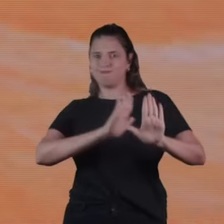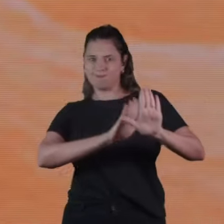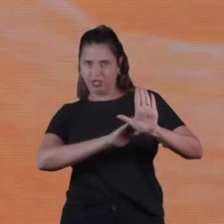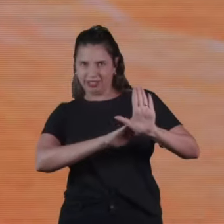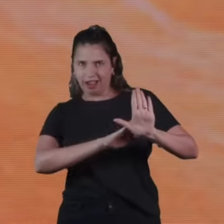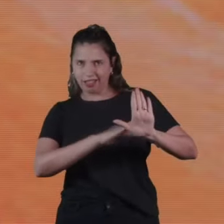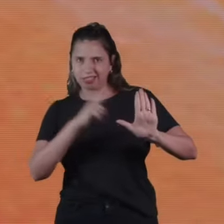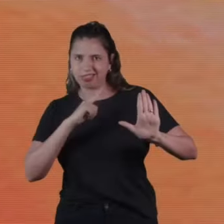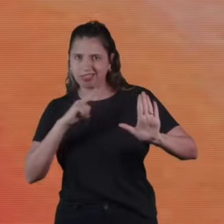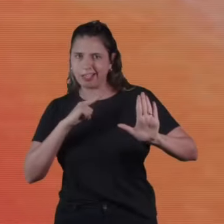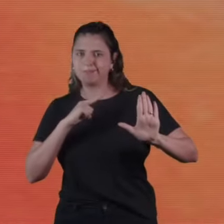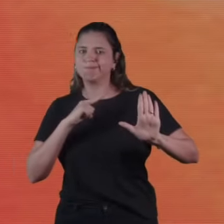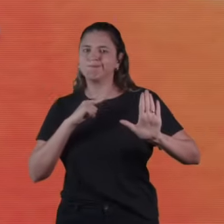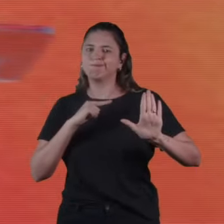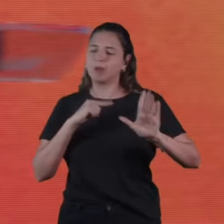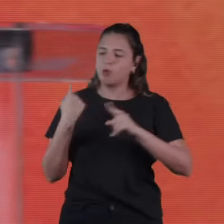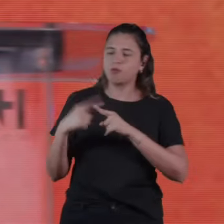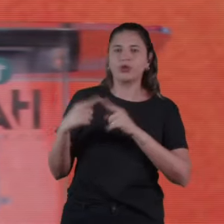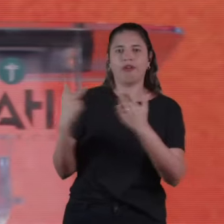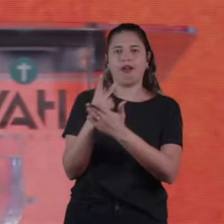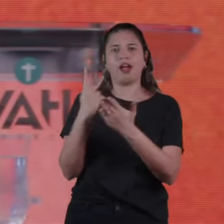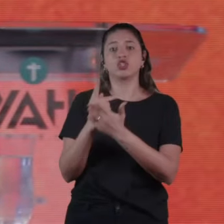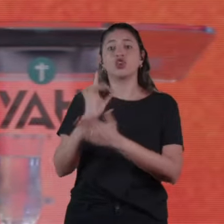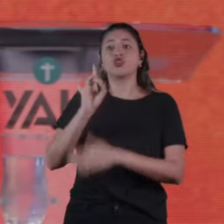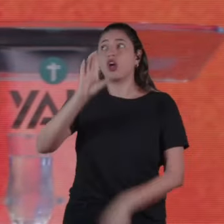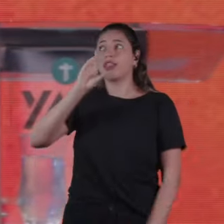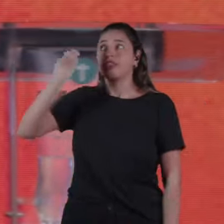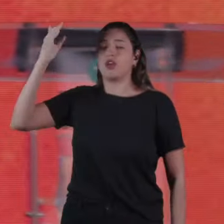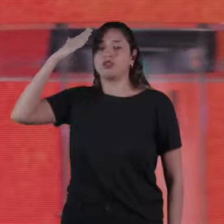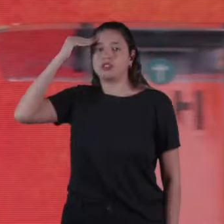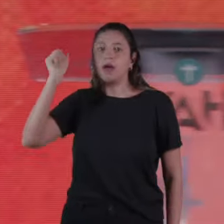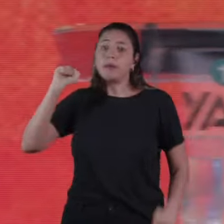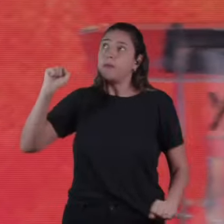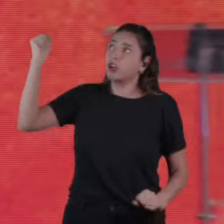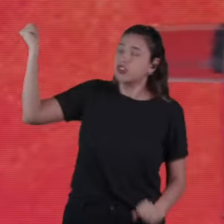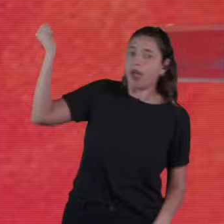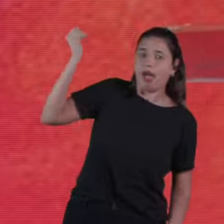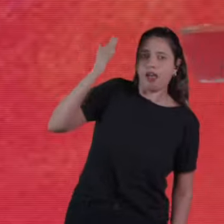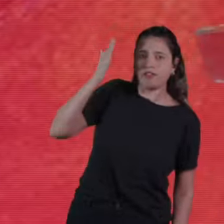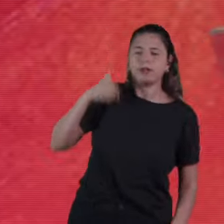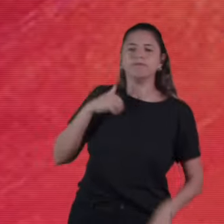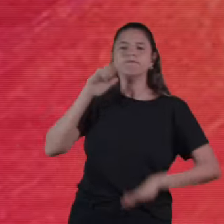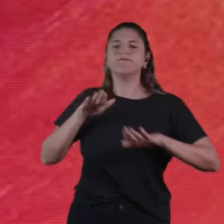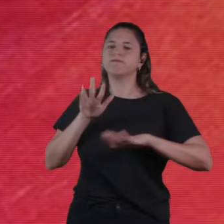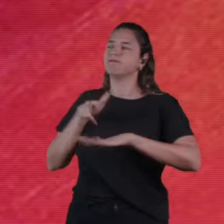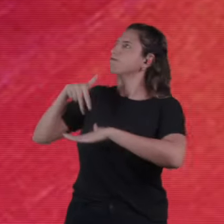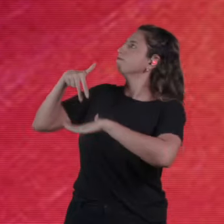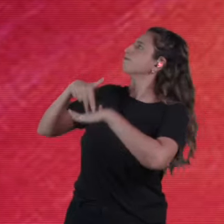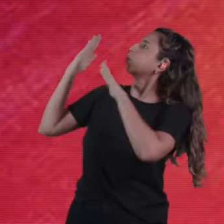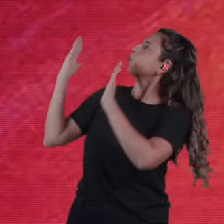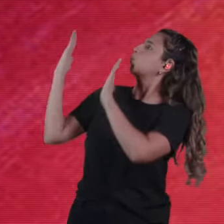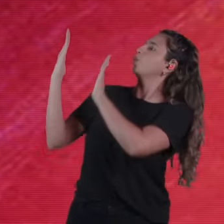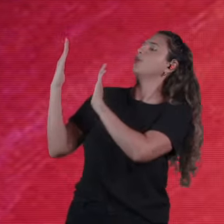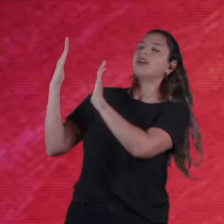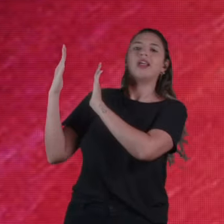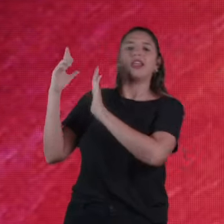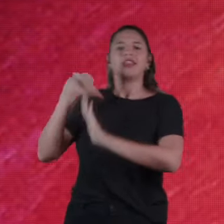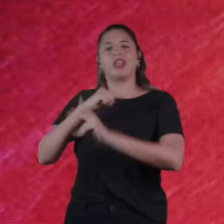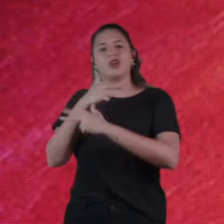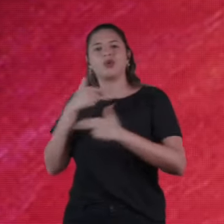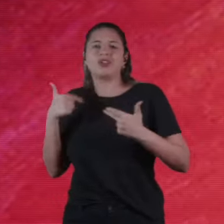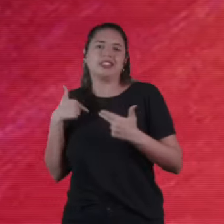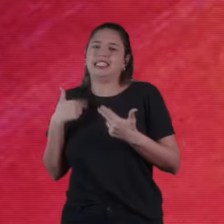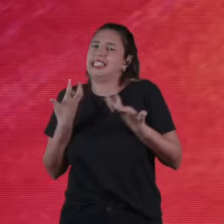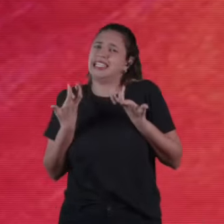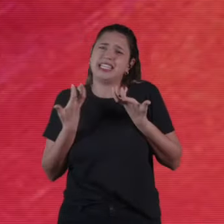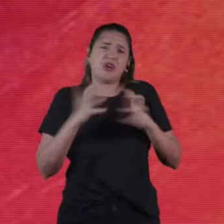conhece. Ele pode te revelar. Às vezes a gente chega diante de Deus e tem coisas que a gente não gostaria de ouvir de